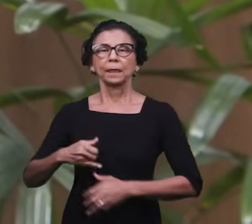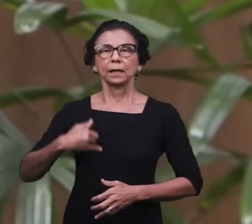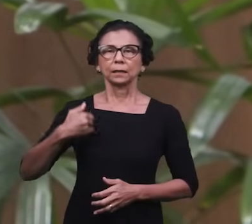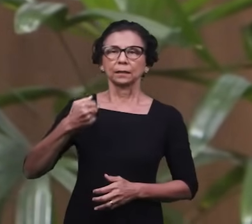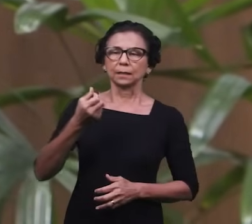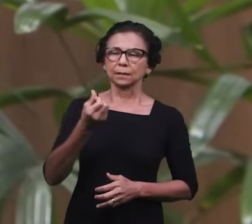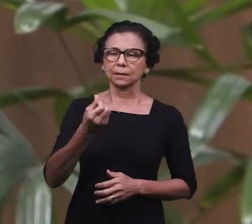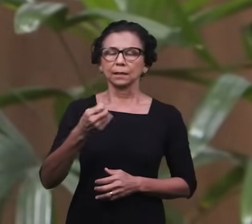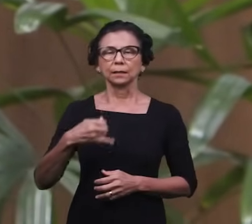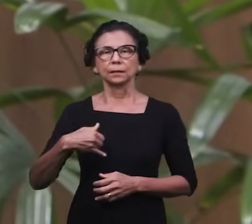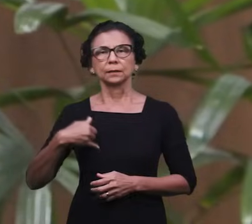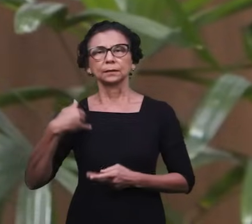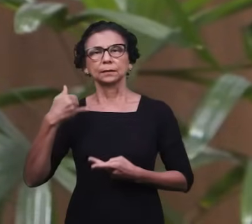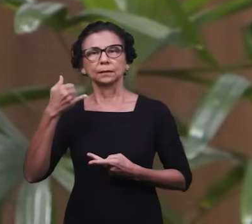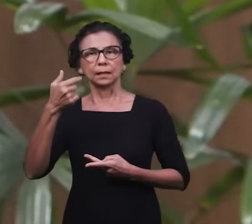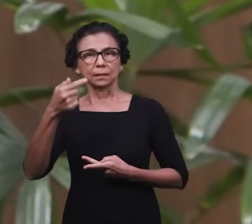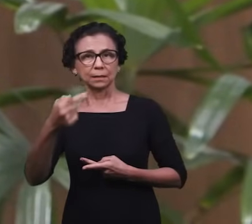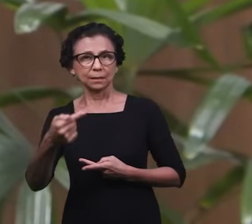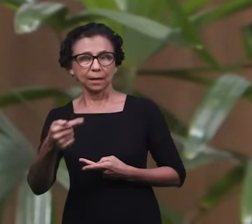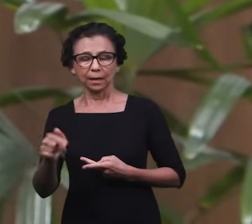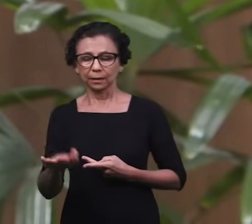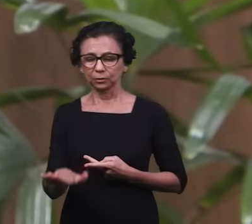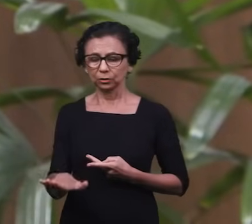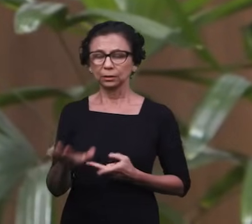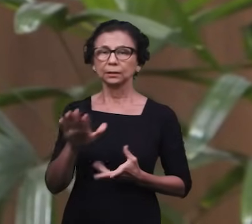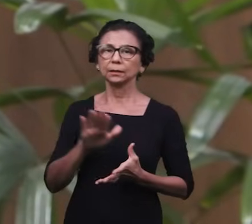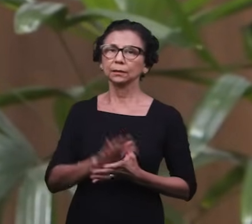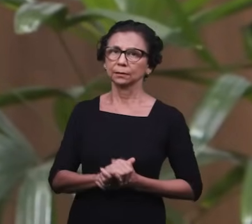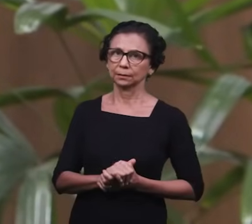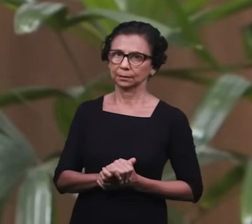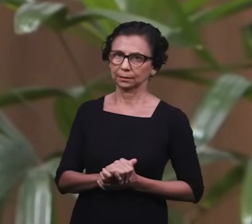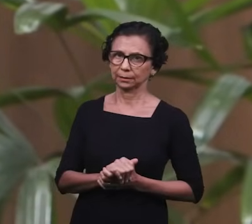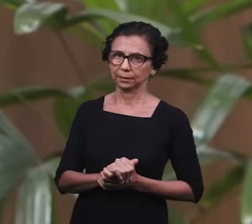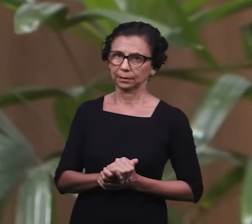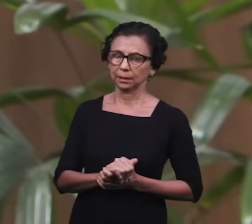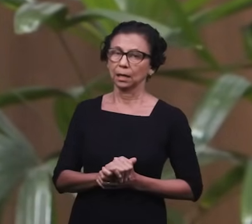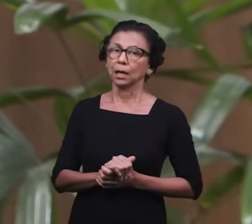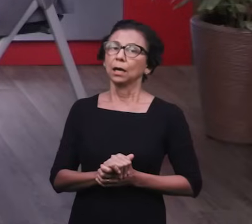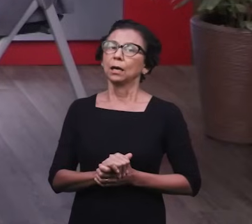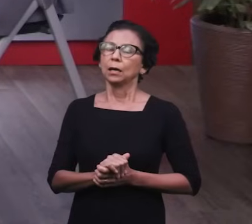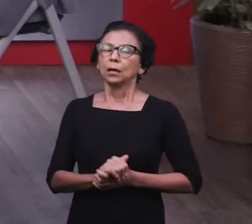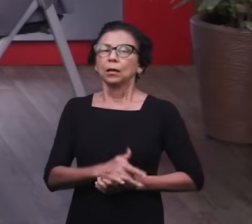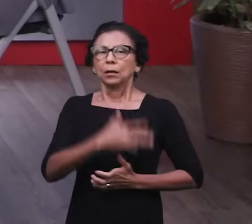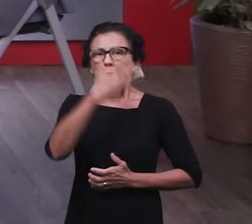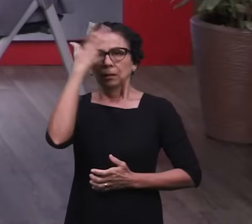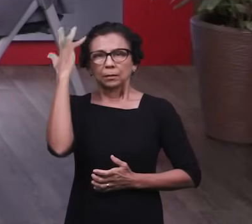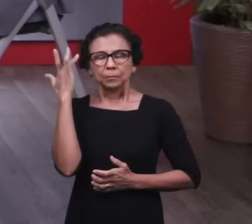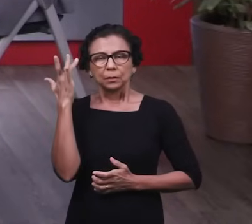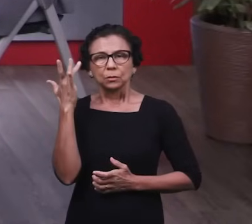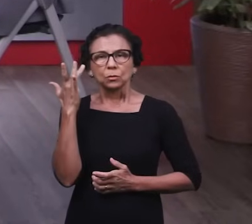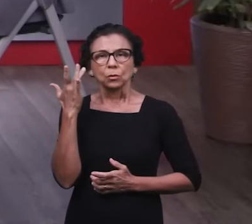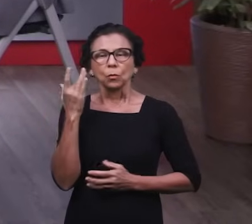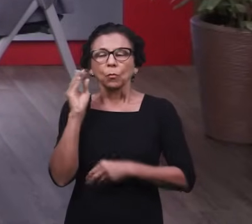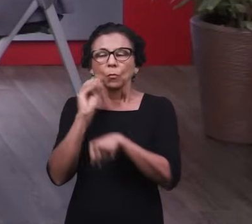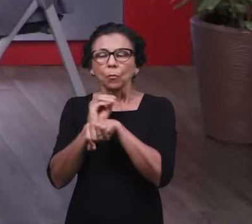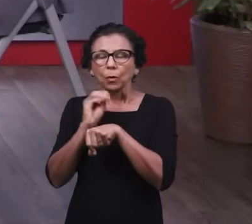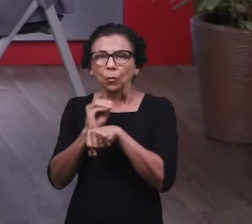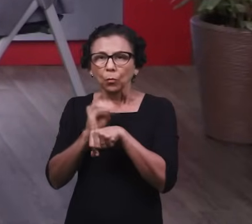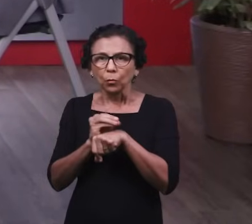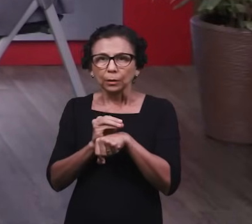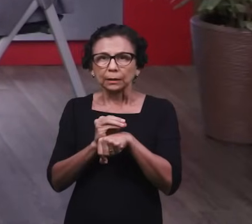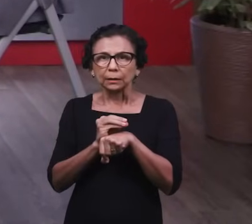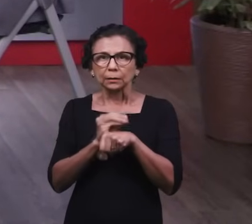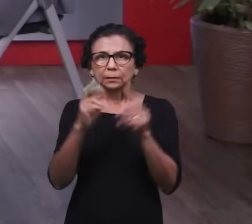nós temos resultados muito bons quando é bem cuidado. Entendi. Agora, uma pergunta